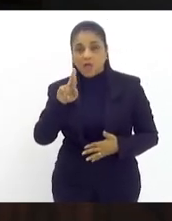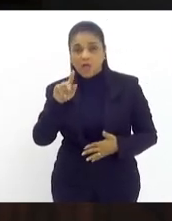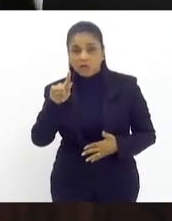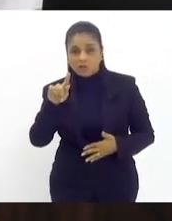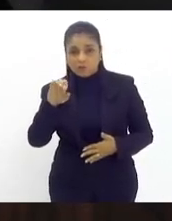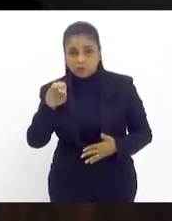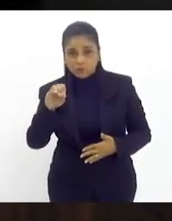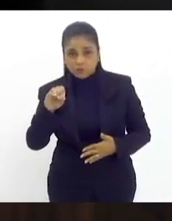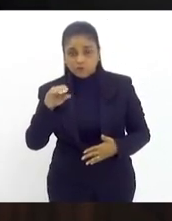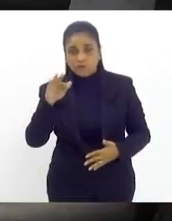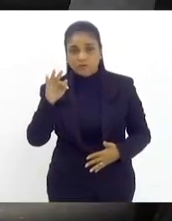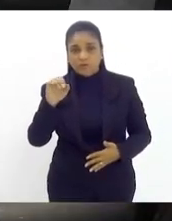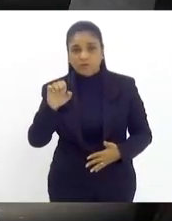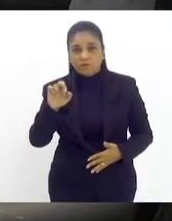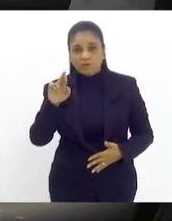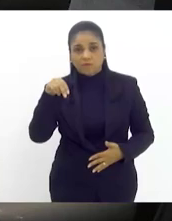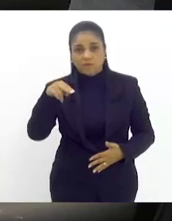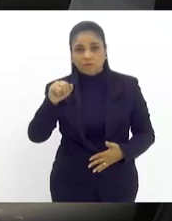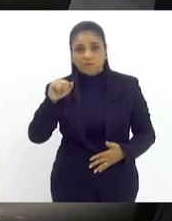de 10 minutos